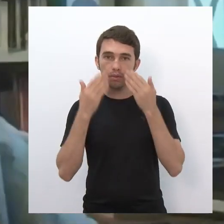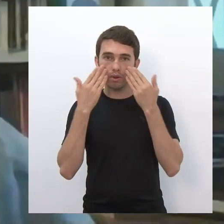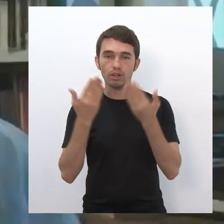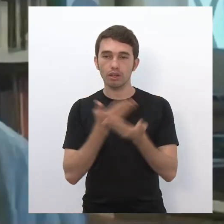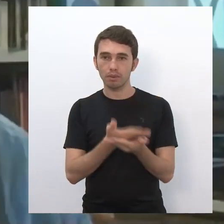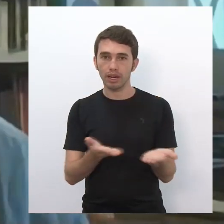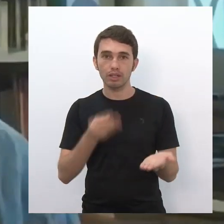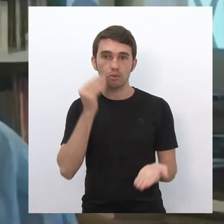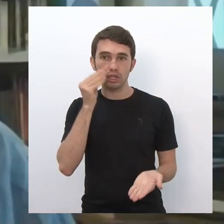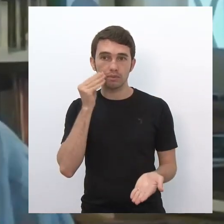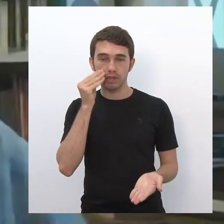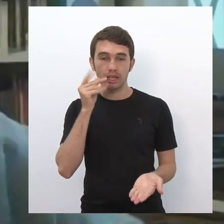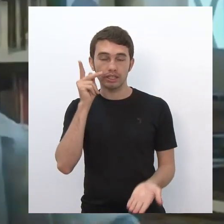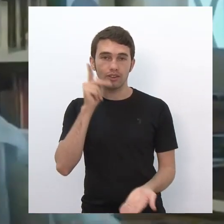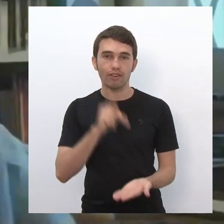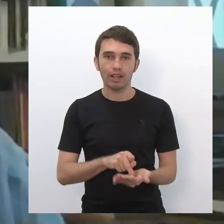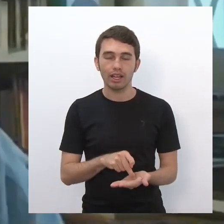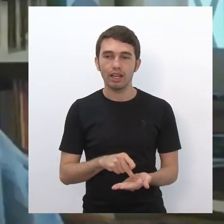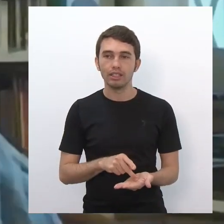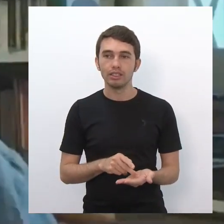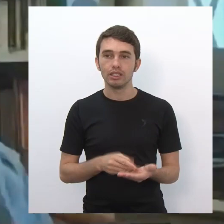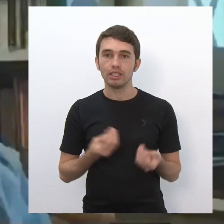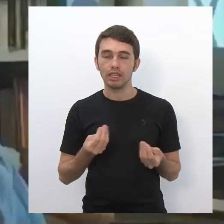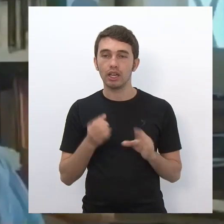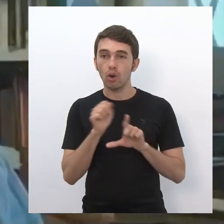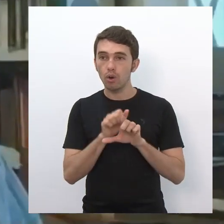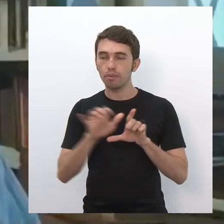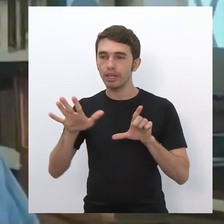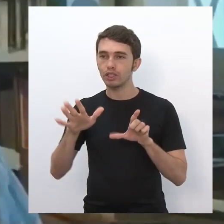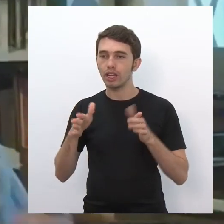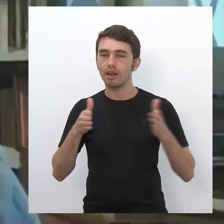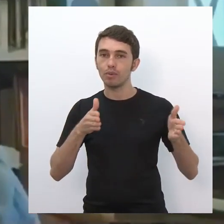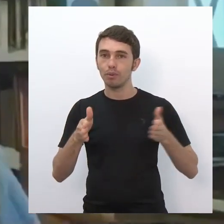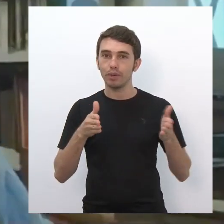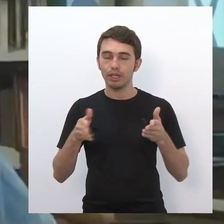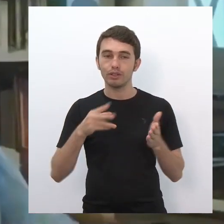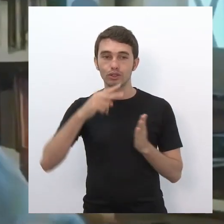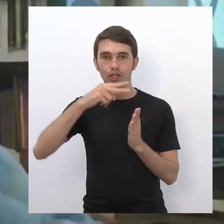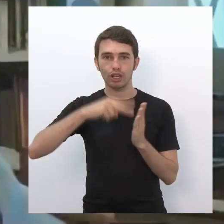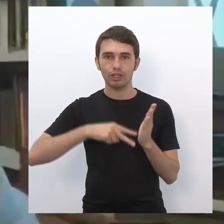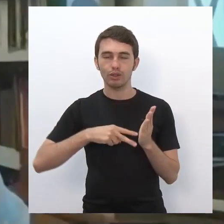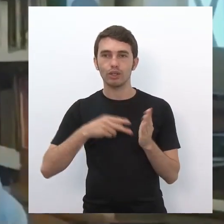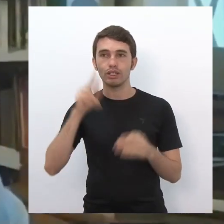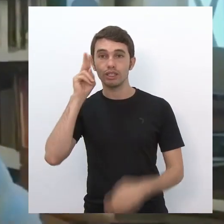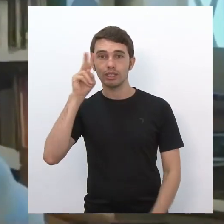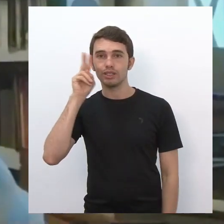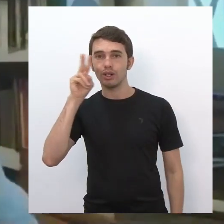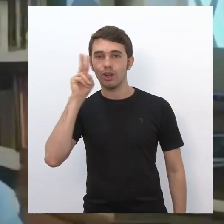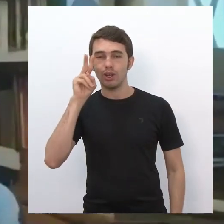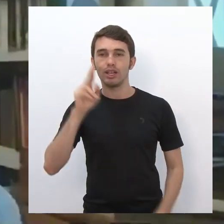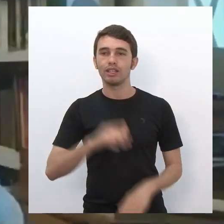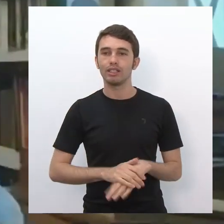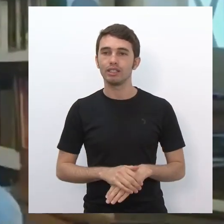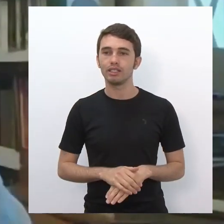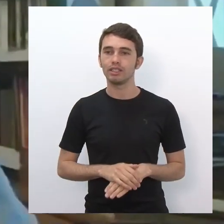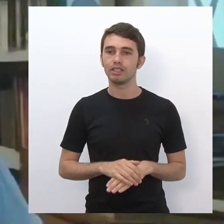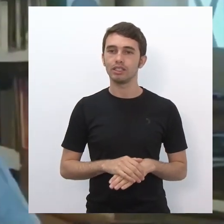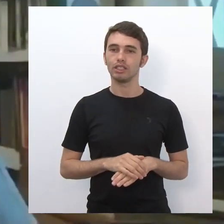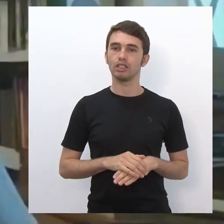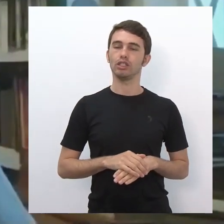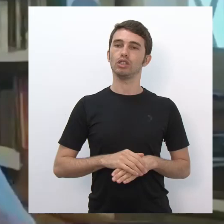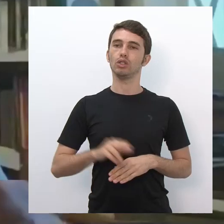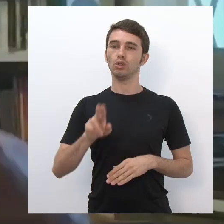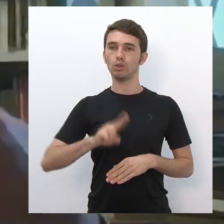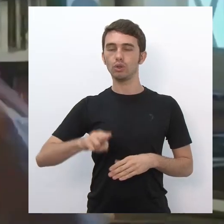experiência concreta, que compartilhar momentos de leitura de histórias, de manuseio de livros